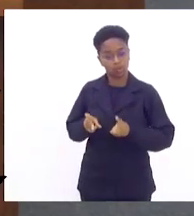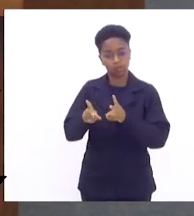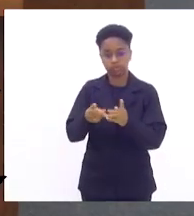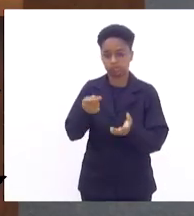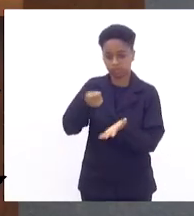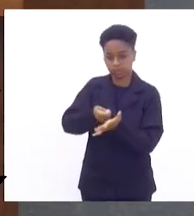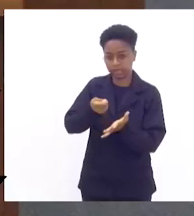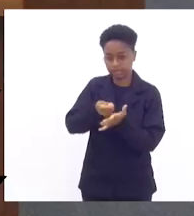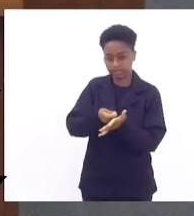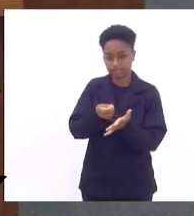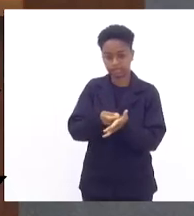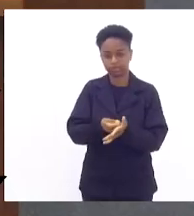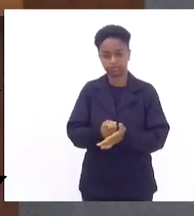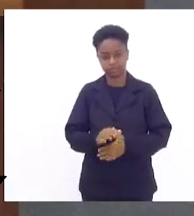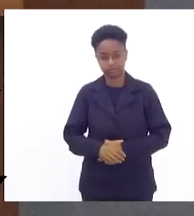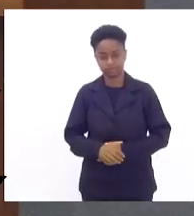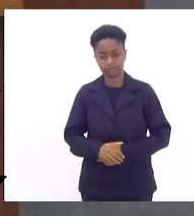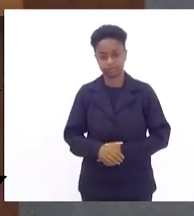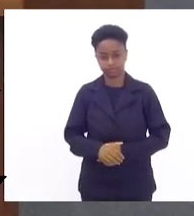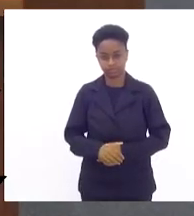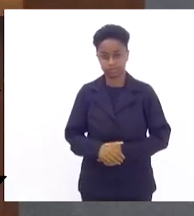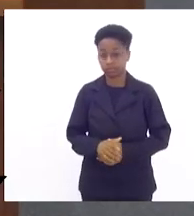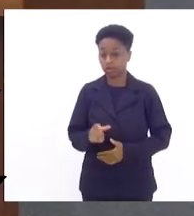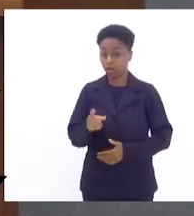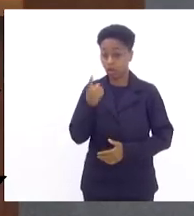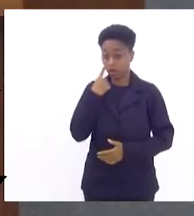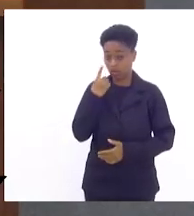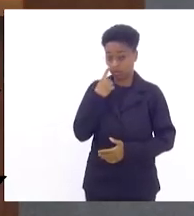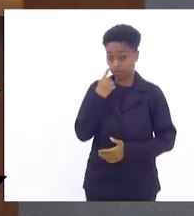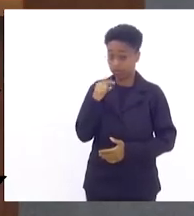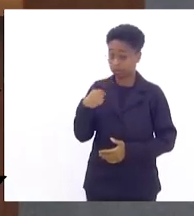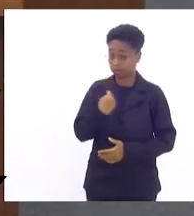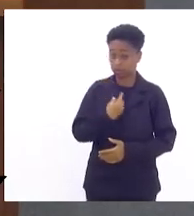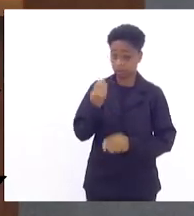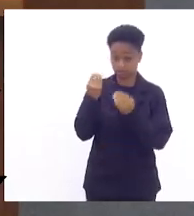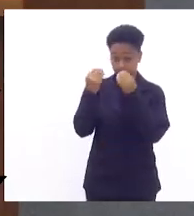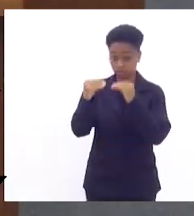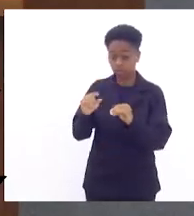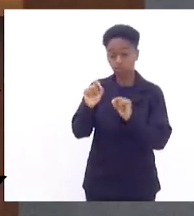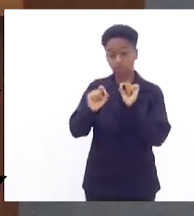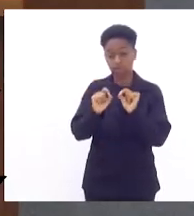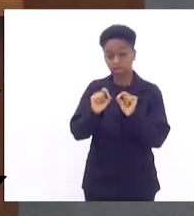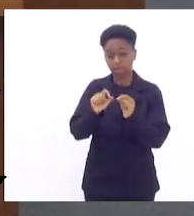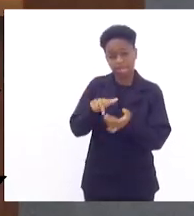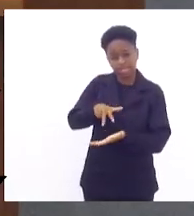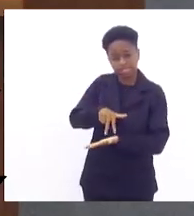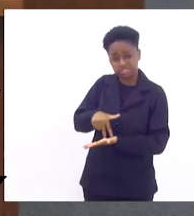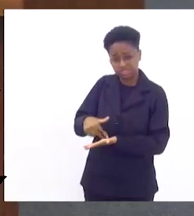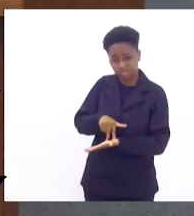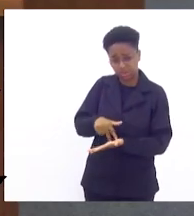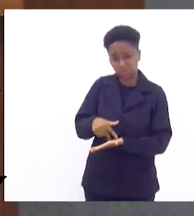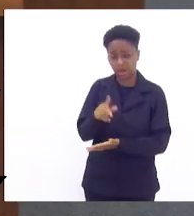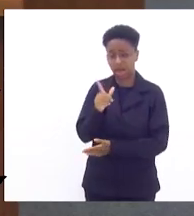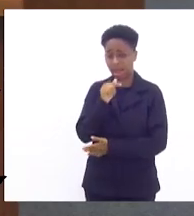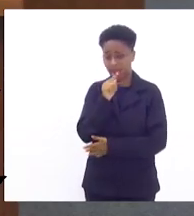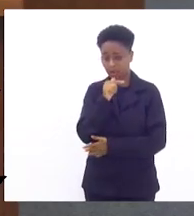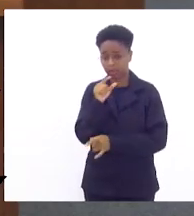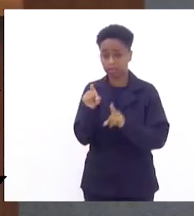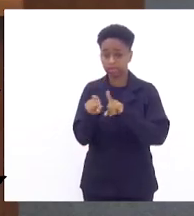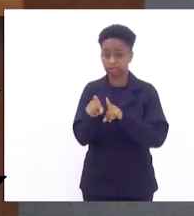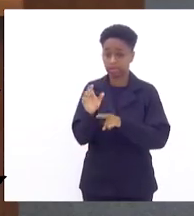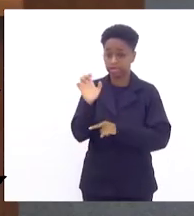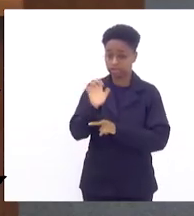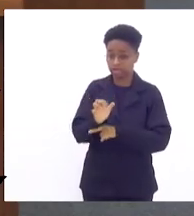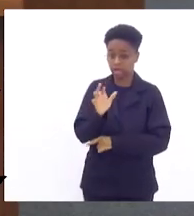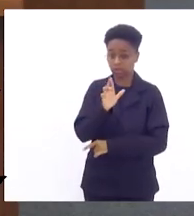cobrando. Agora, veja, o que foi colocado aqui é uma insegurança hídrica que o Estado do Rio de Janeiro